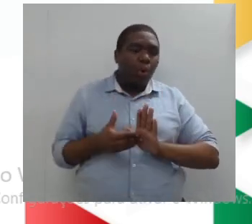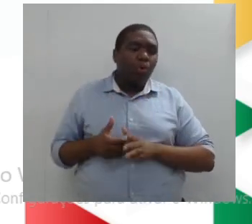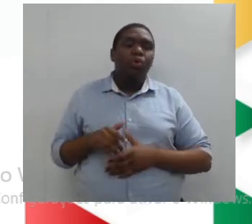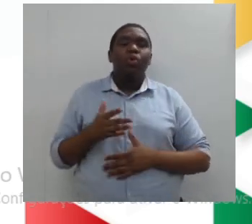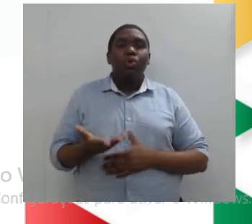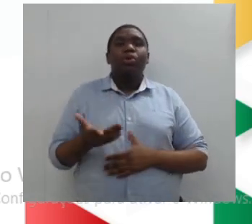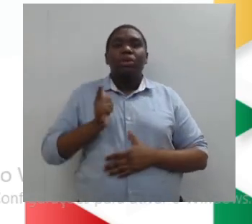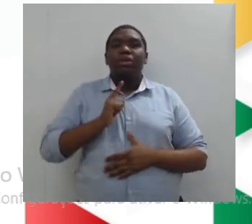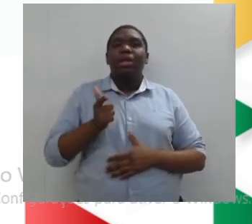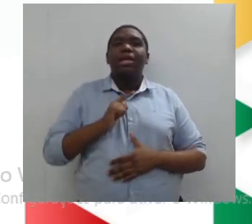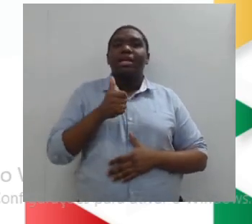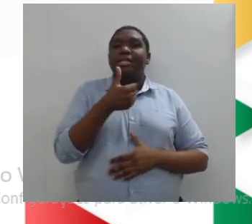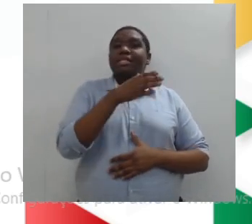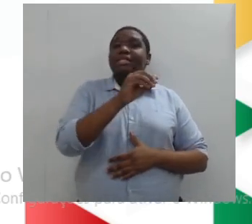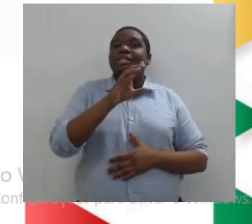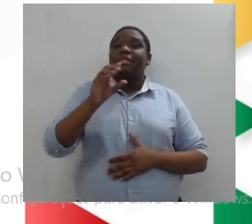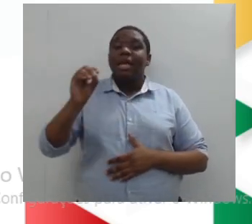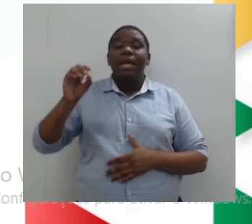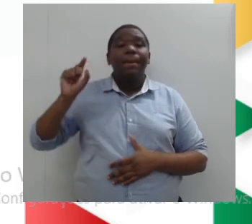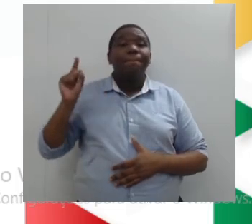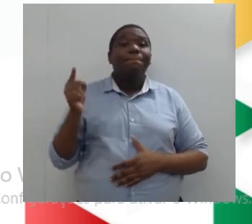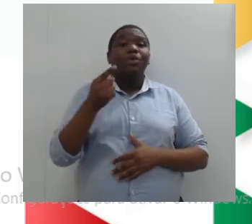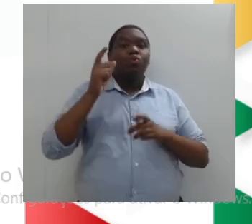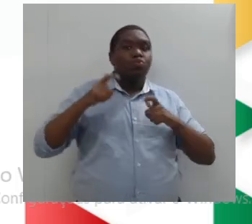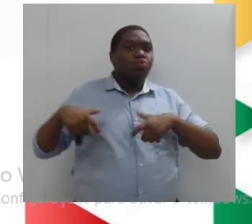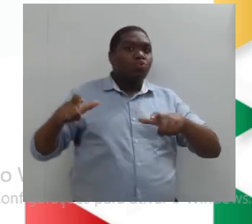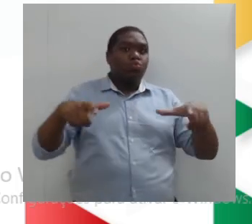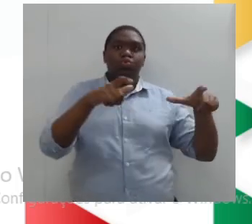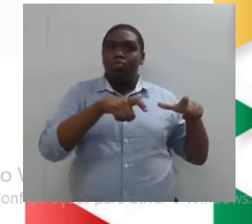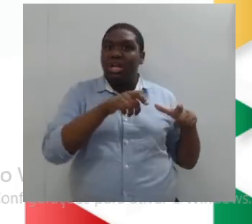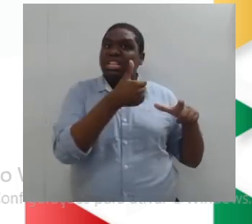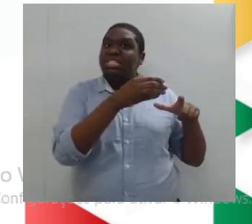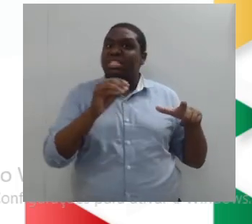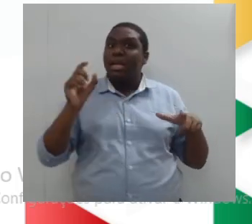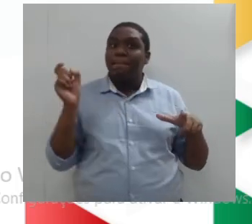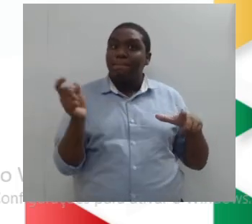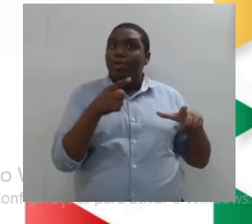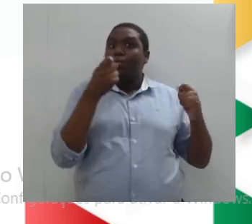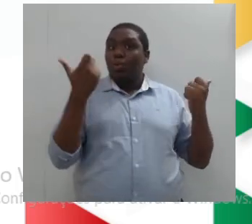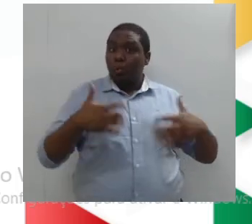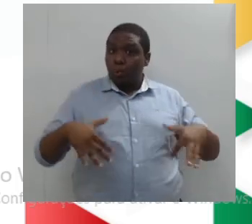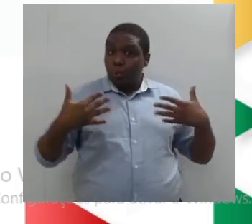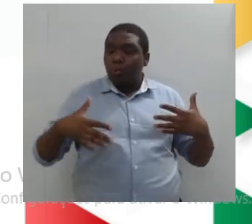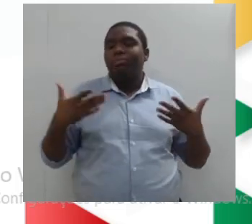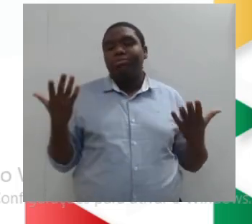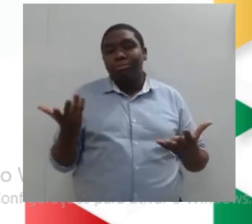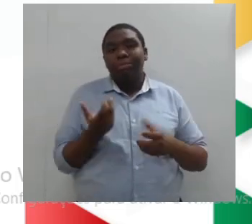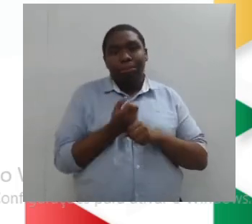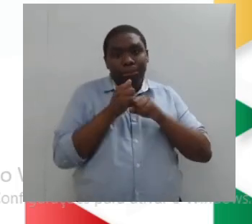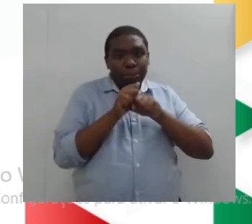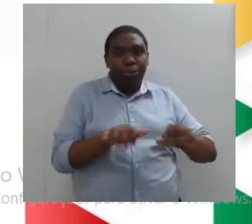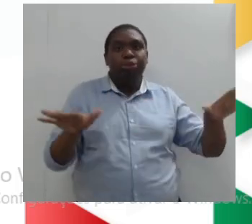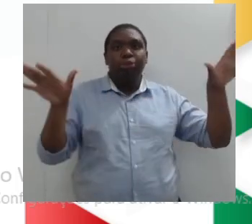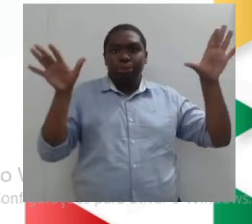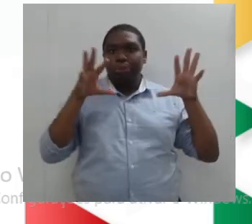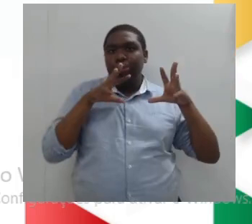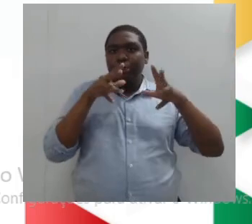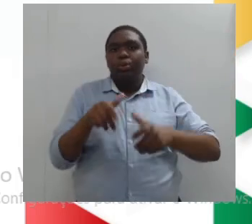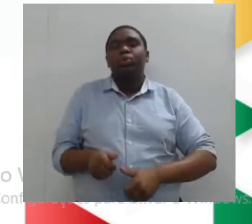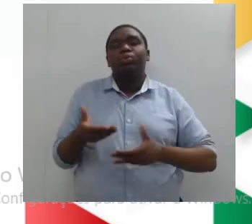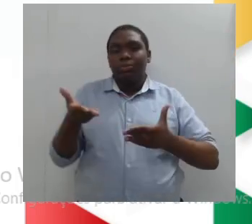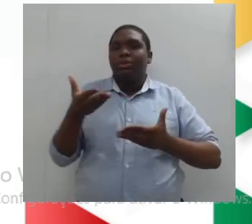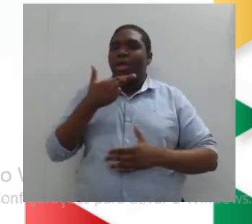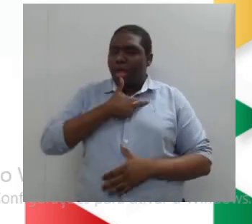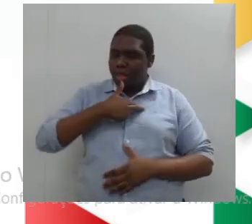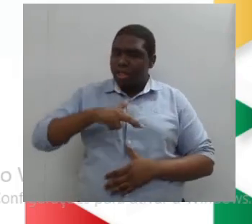de 100 mil localidades. Então, estão vendo? Então, a questão de que da fé Bahá'í, uma tradição